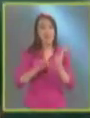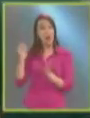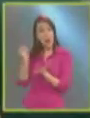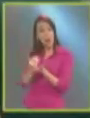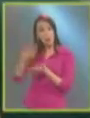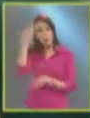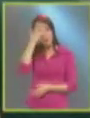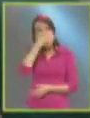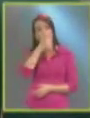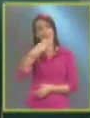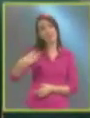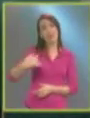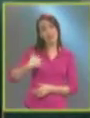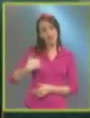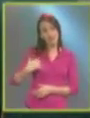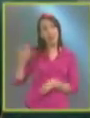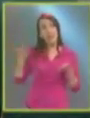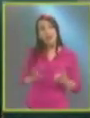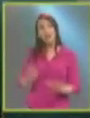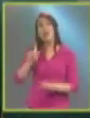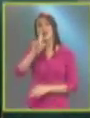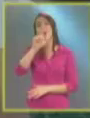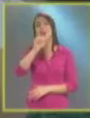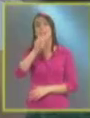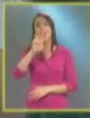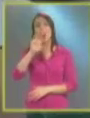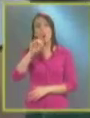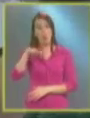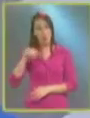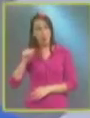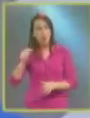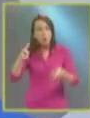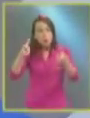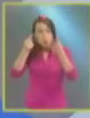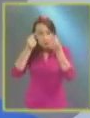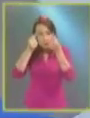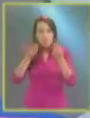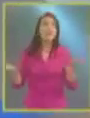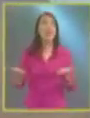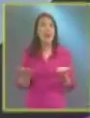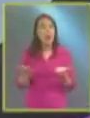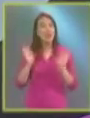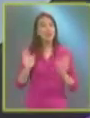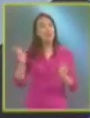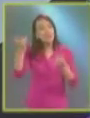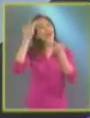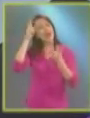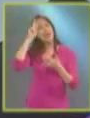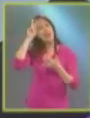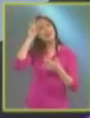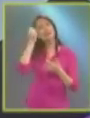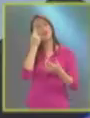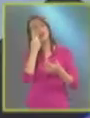anos de idade, ela nasceu com glaucoma e teve perda gradativa da visão. Hoje, só tem na memória algumas